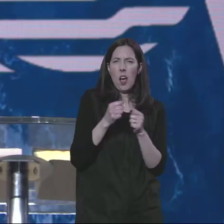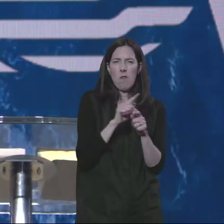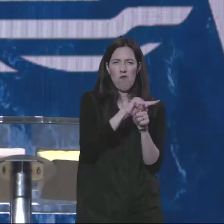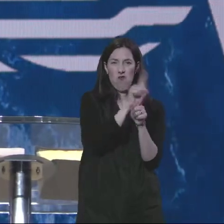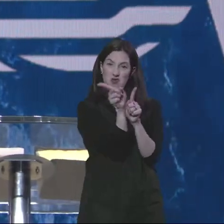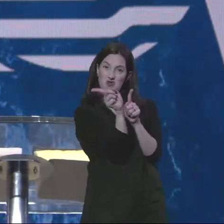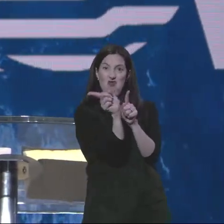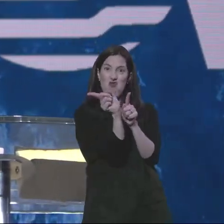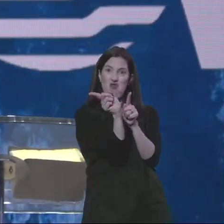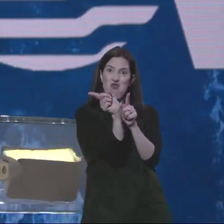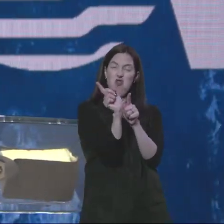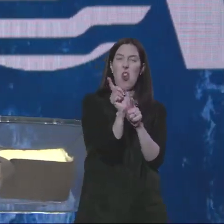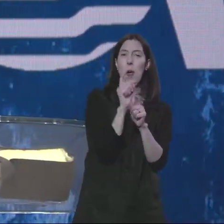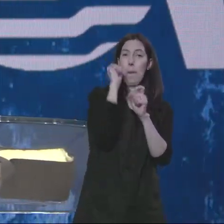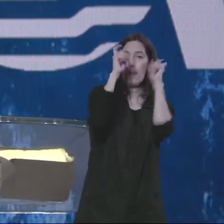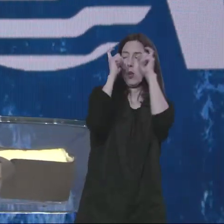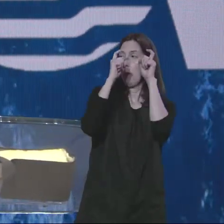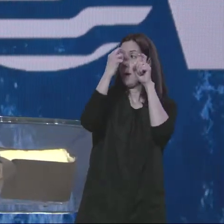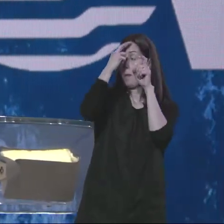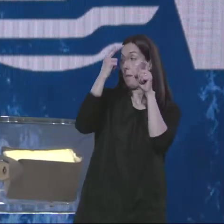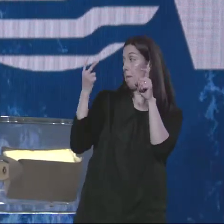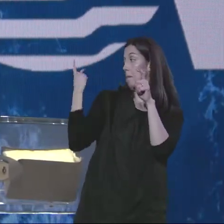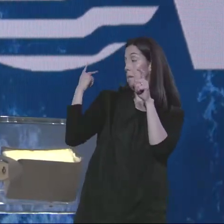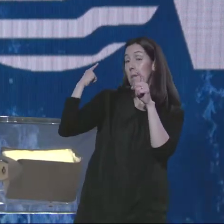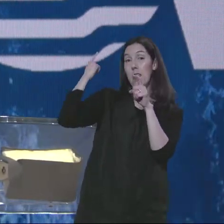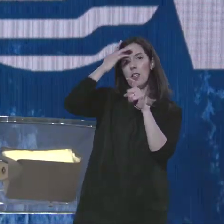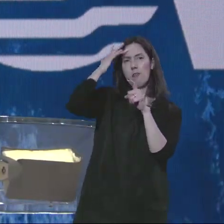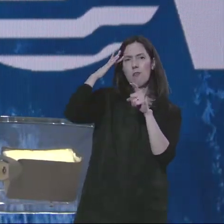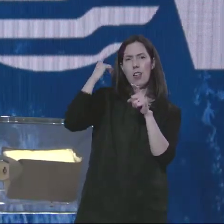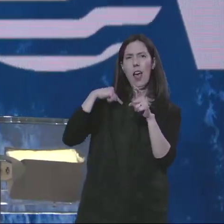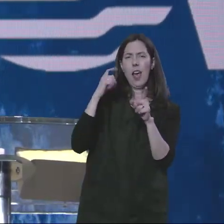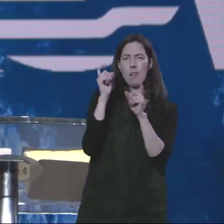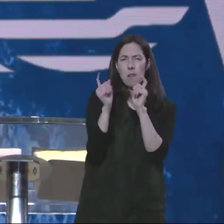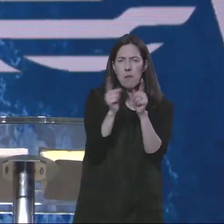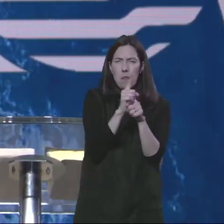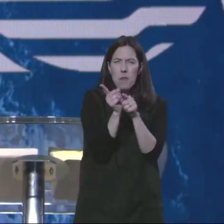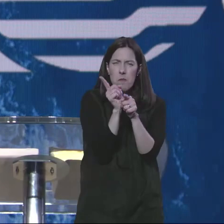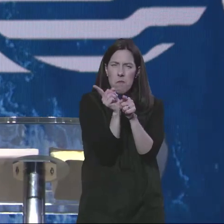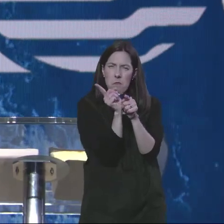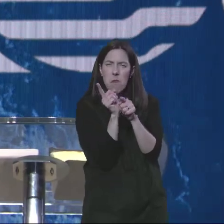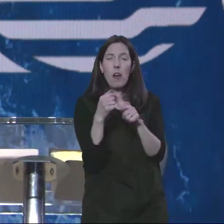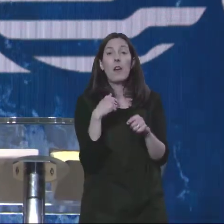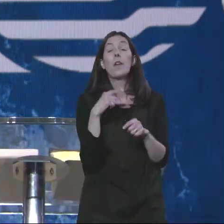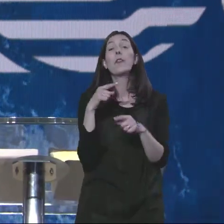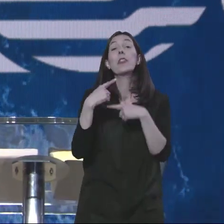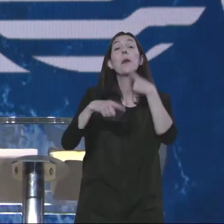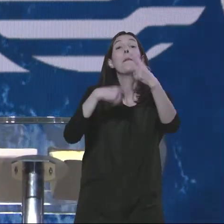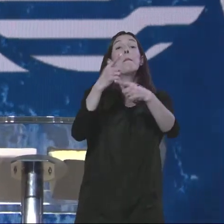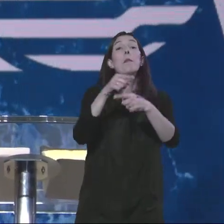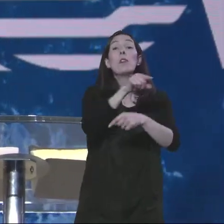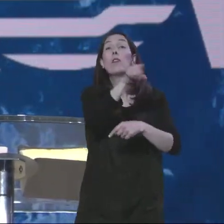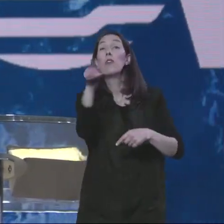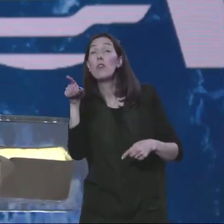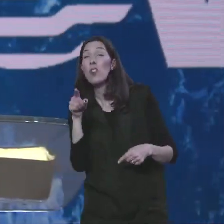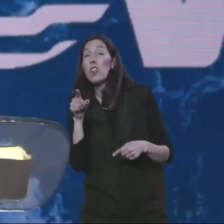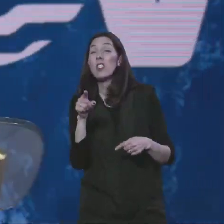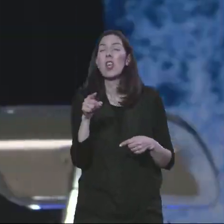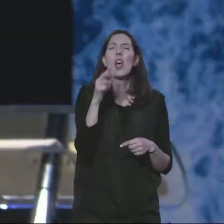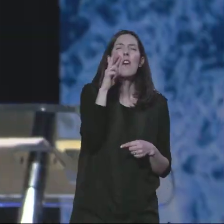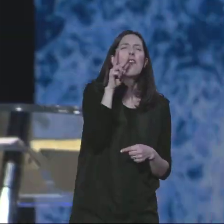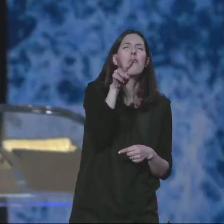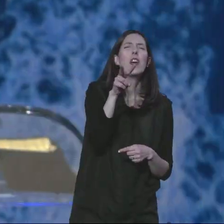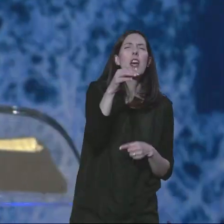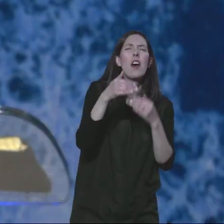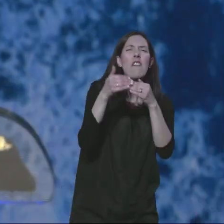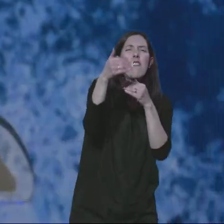com o que está atrás de você, você se distrai e não olha para o que está na sua frente, e provavelmente você vai perder a corrida. Um bom